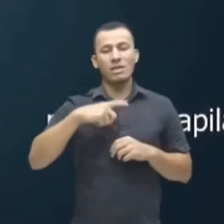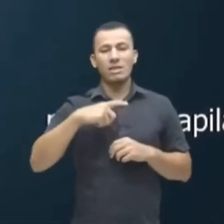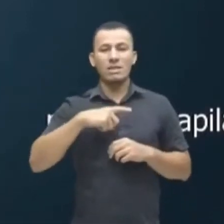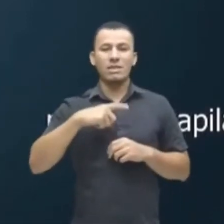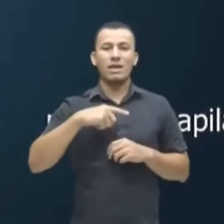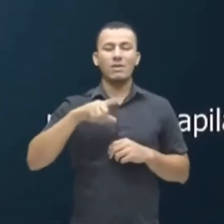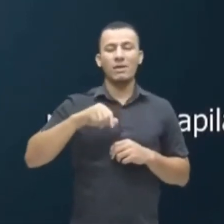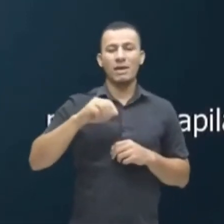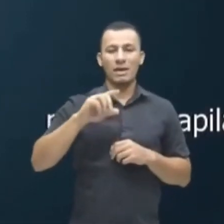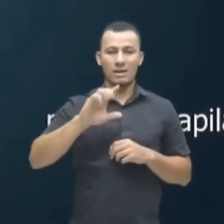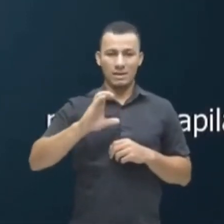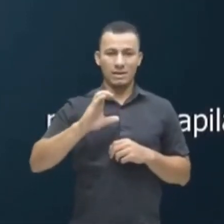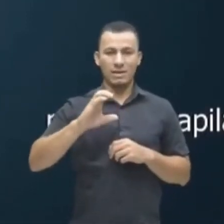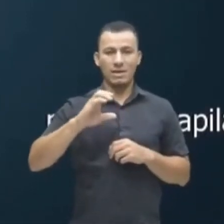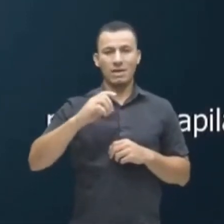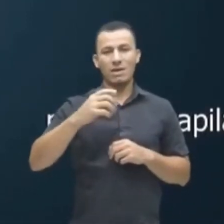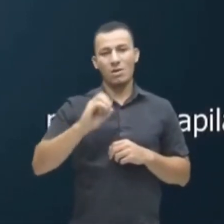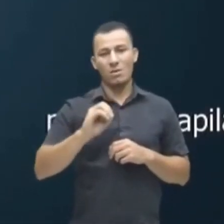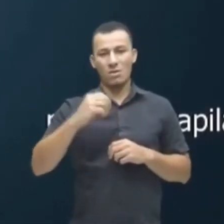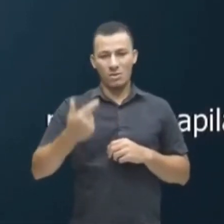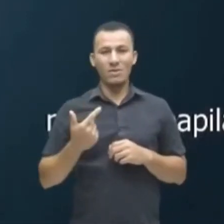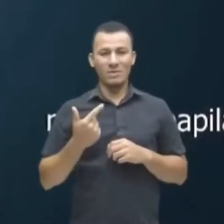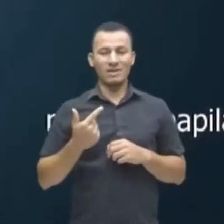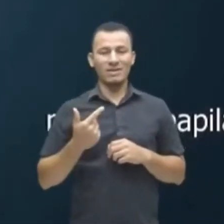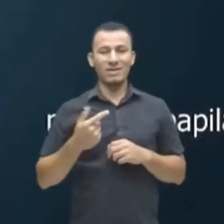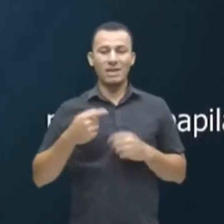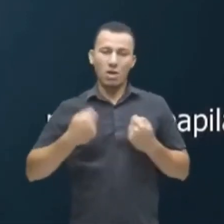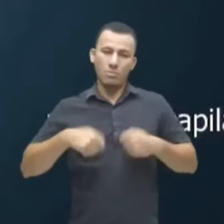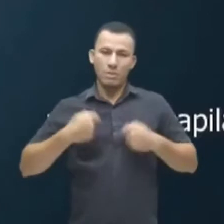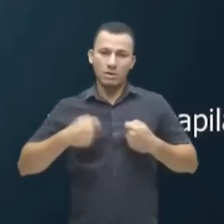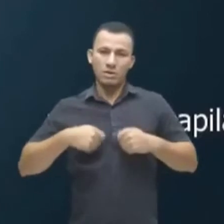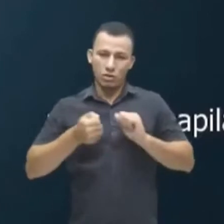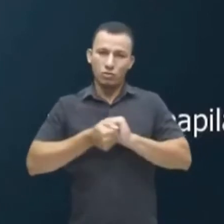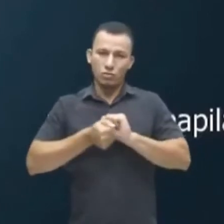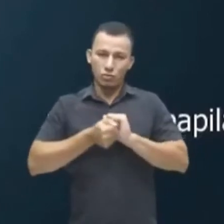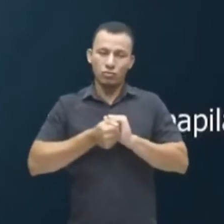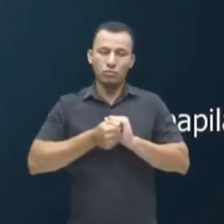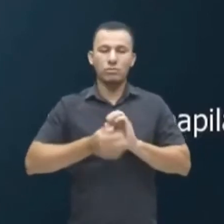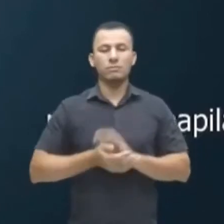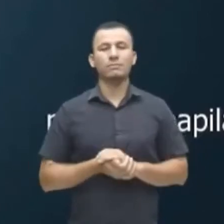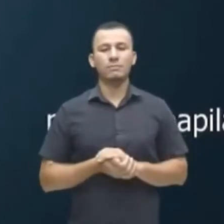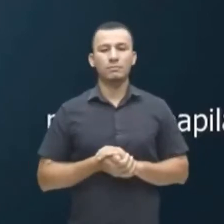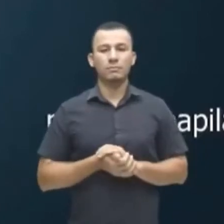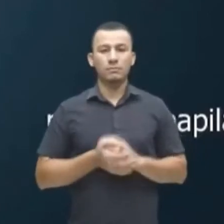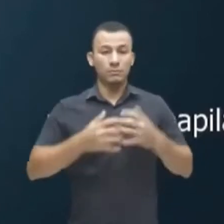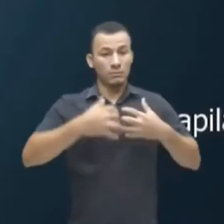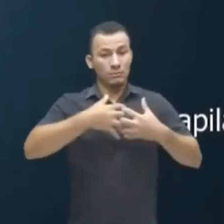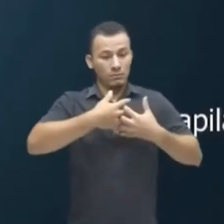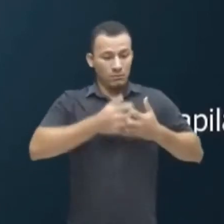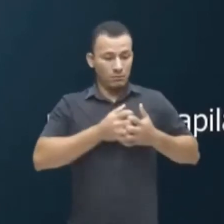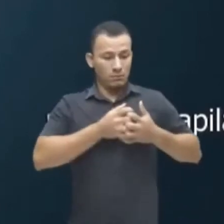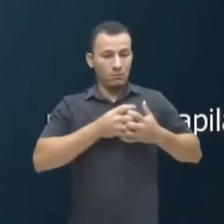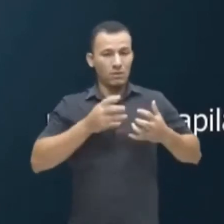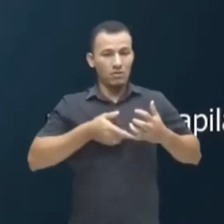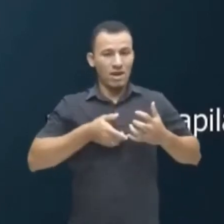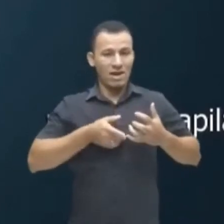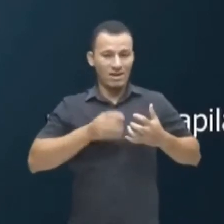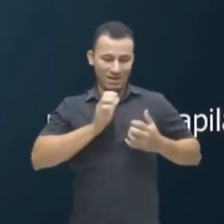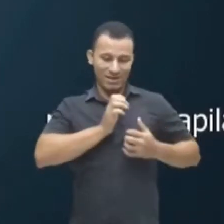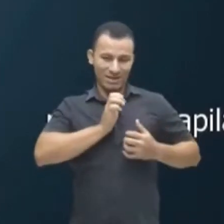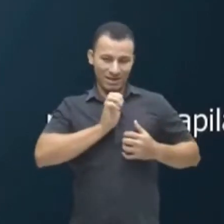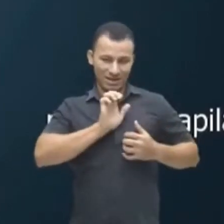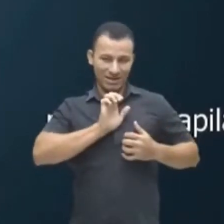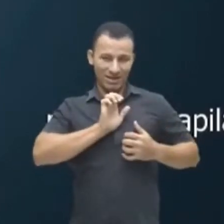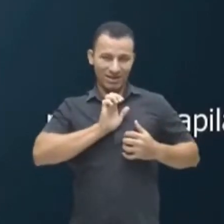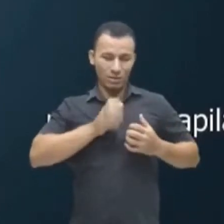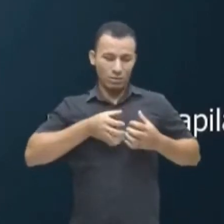preciso trazer oxigênio. Ele retorna para o átrio esquerdo, já com oxigênio,